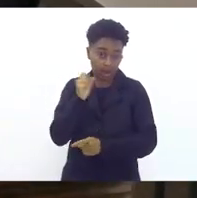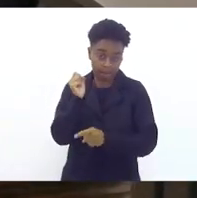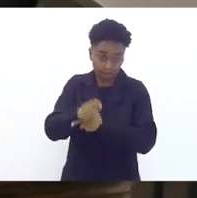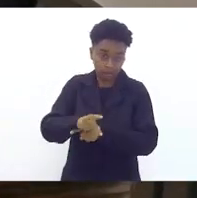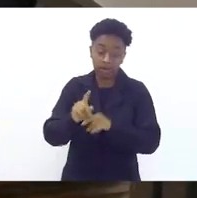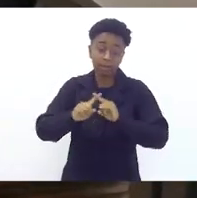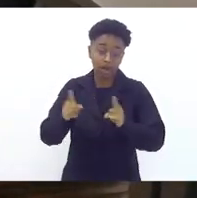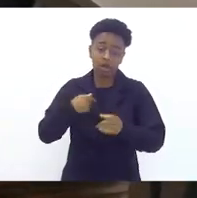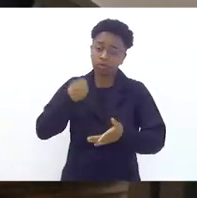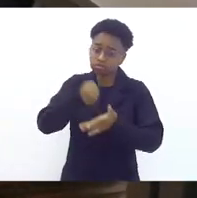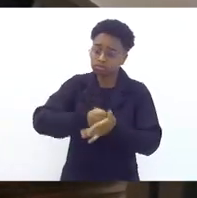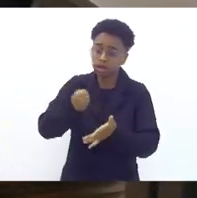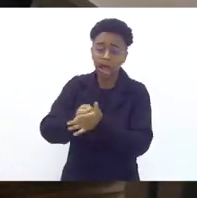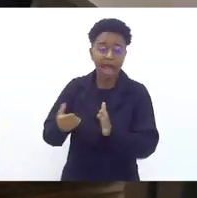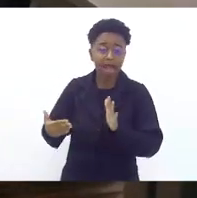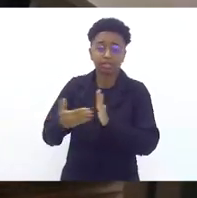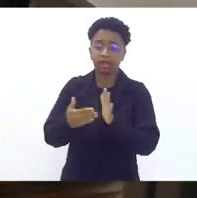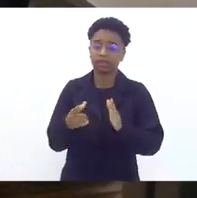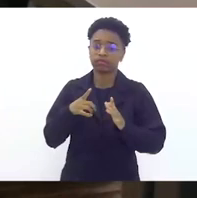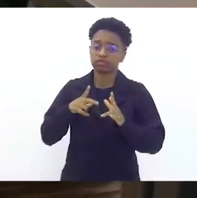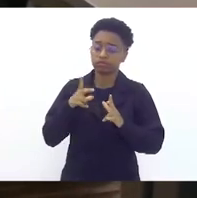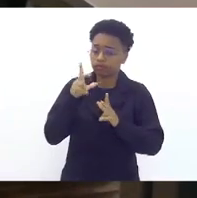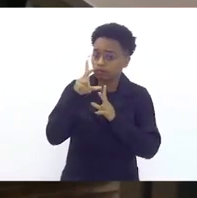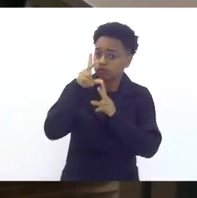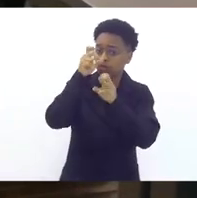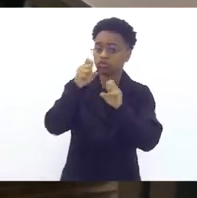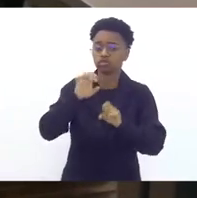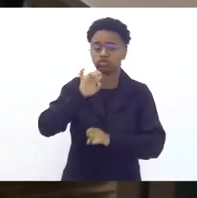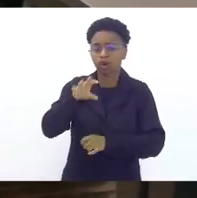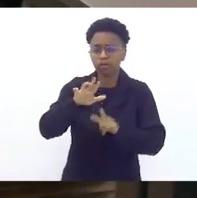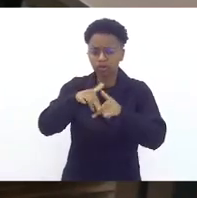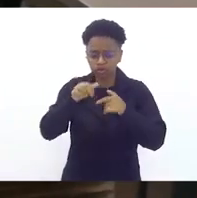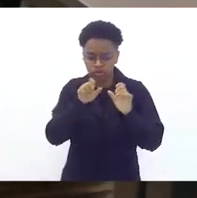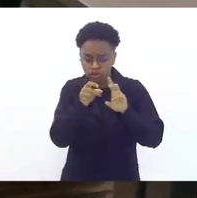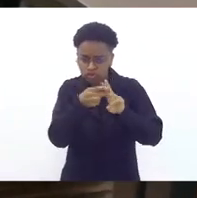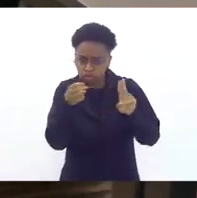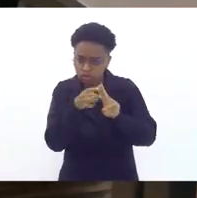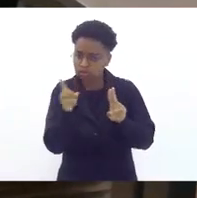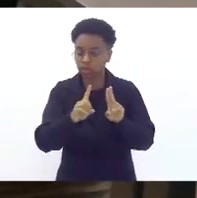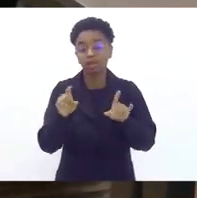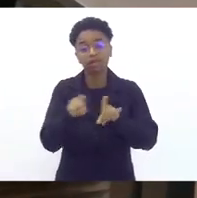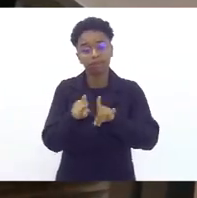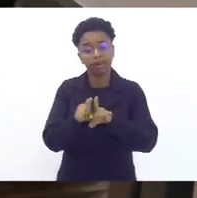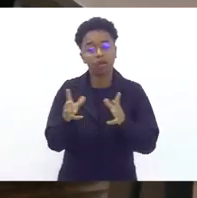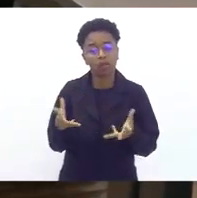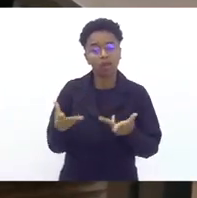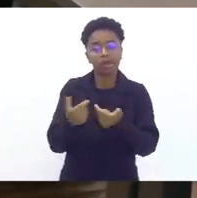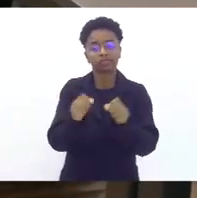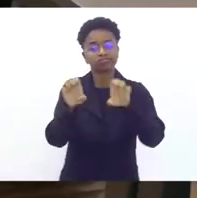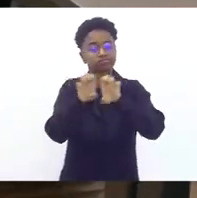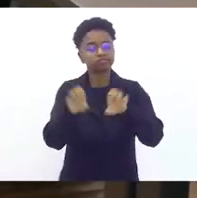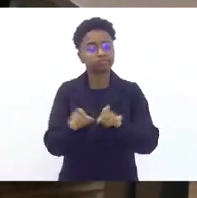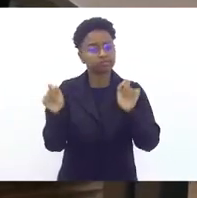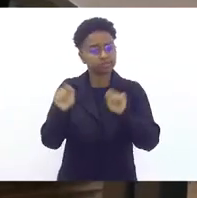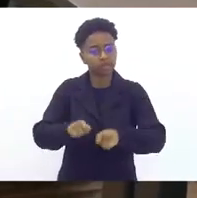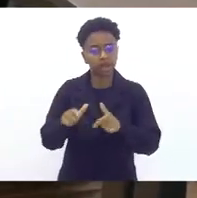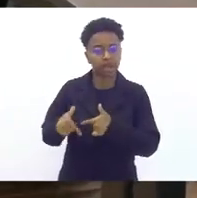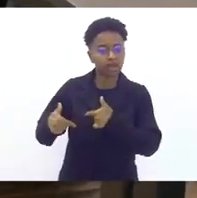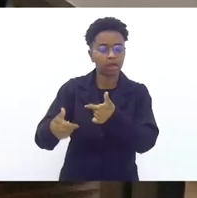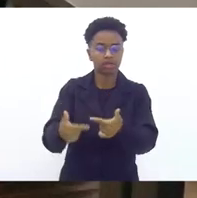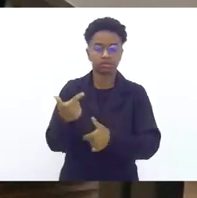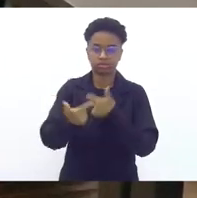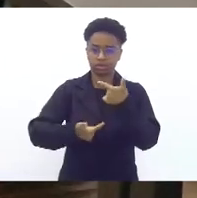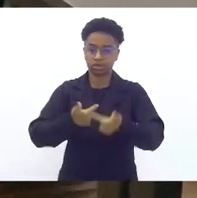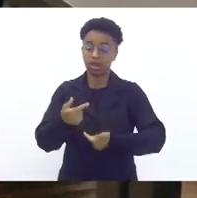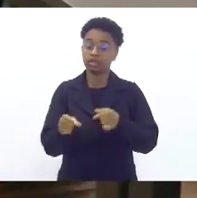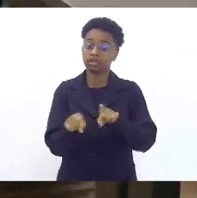lutar enquanto tiver forças, não só pelo SUS pleno, pela uma qualidade de estrutura plena para o exercício da função